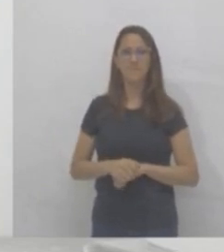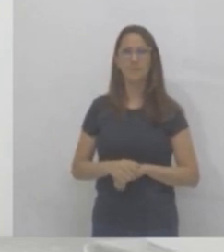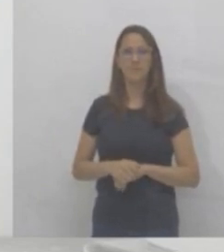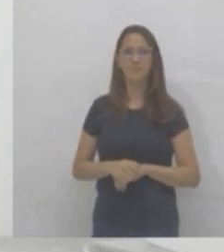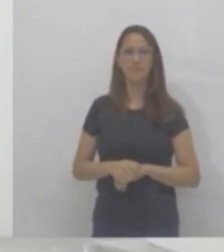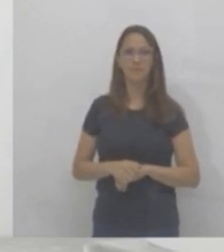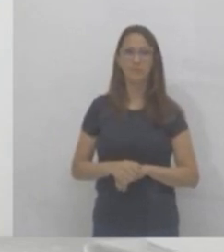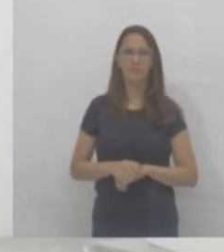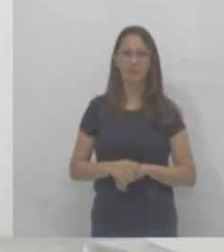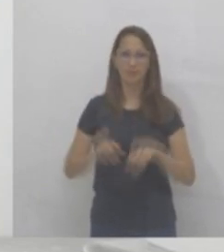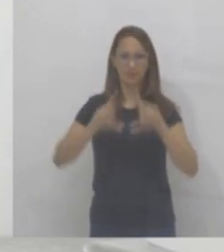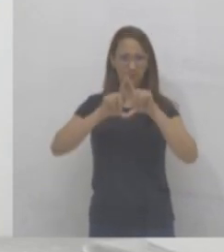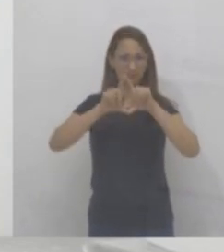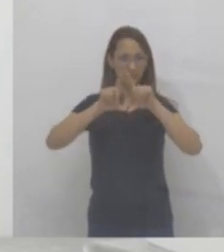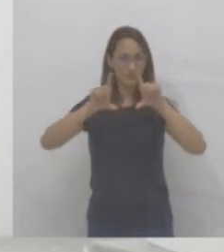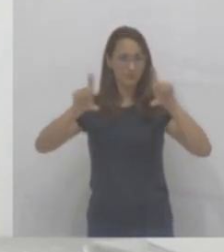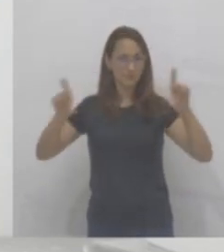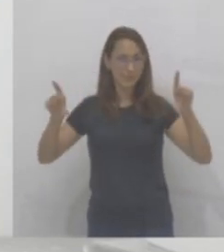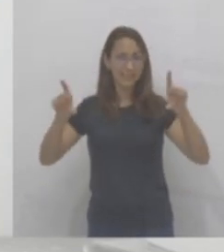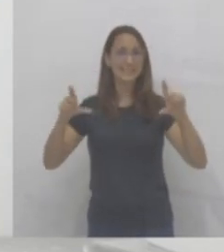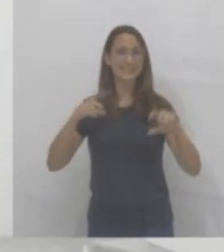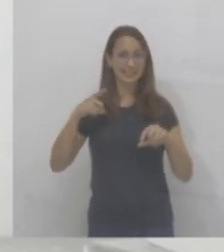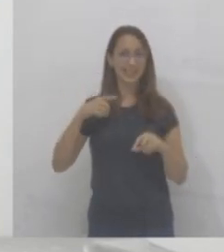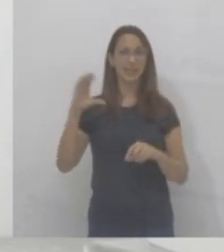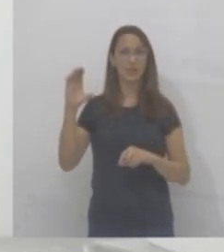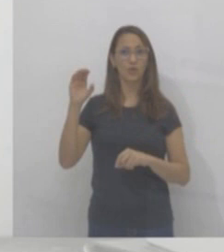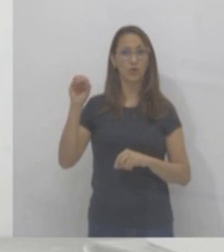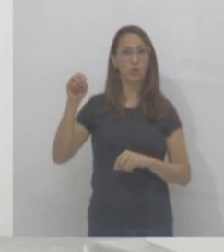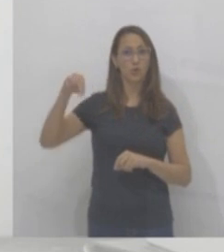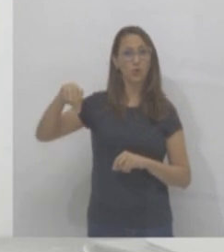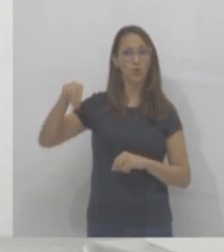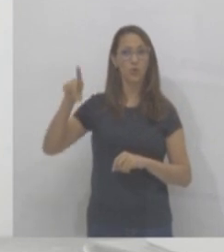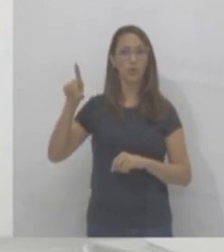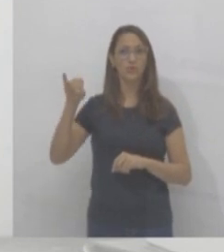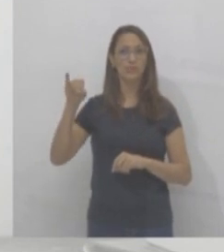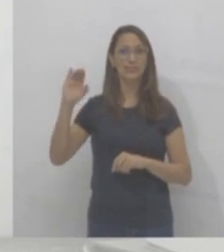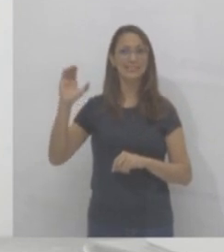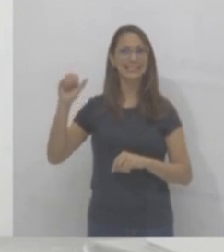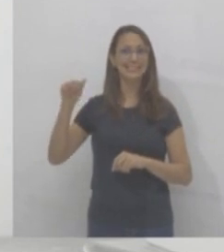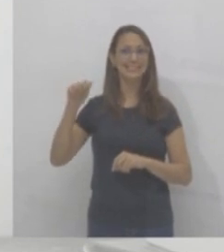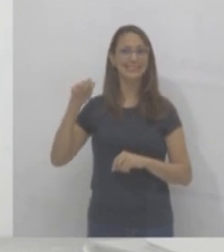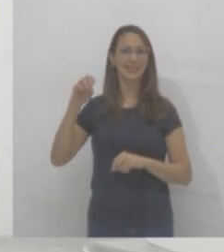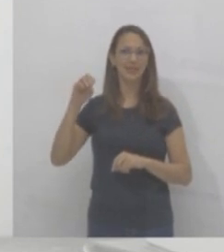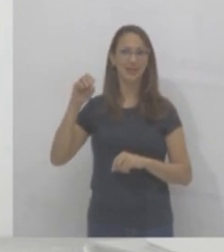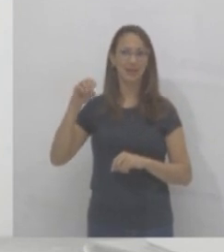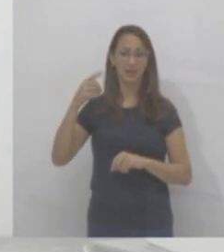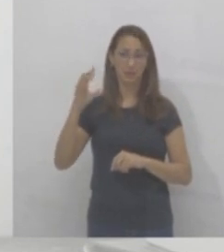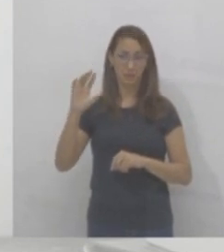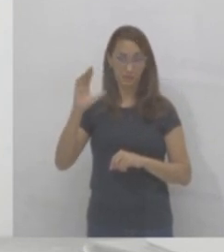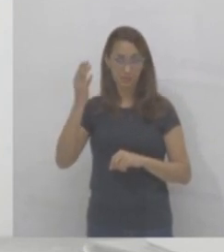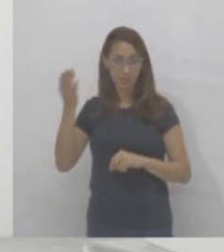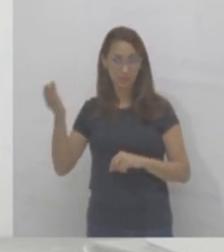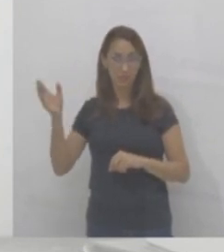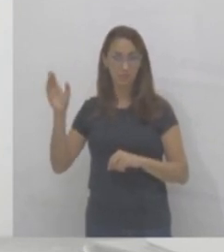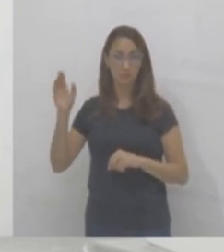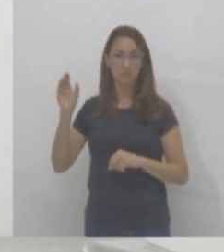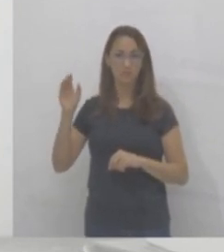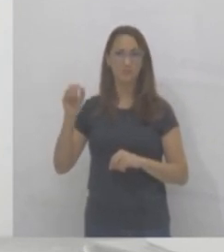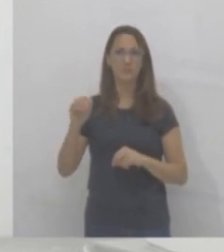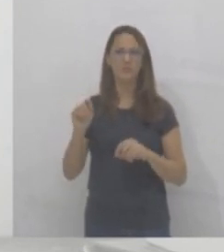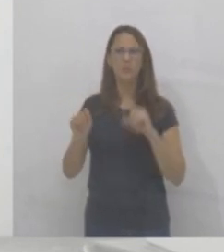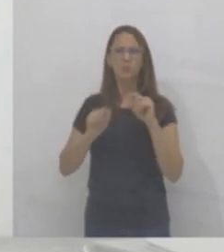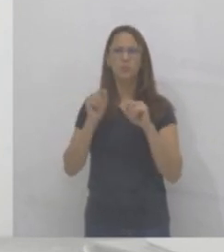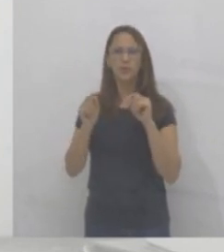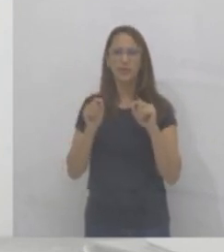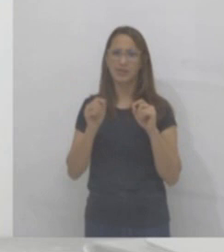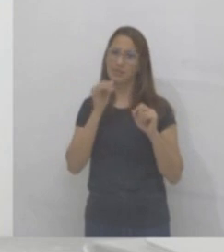frase, tá aqui, uma condição, e eu quero que você tente adivinhar aí qual seria o possível resultado, ou o que eu faria